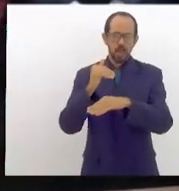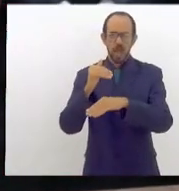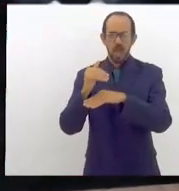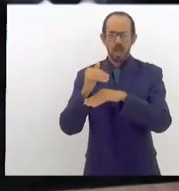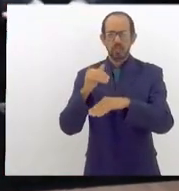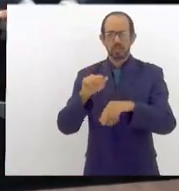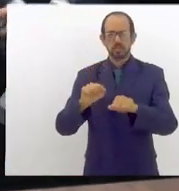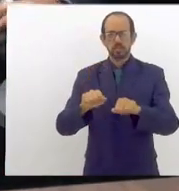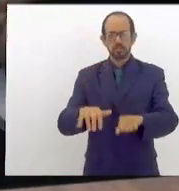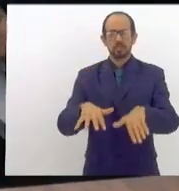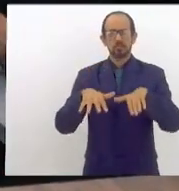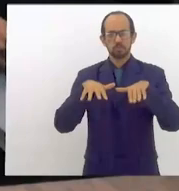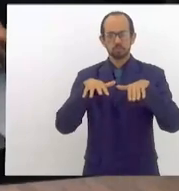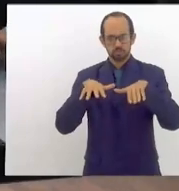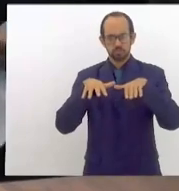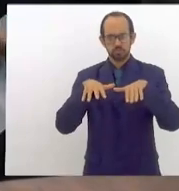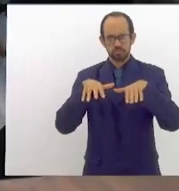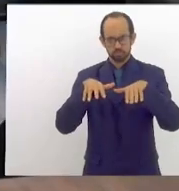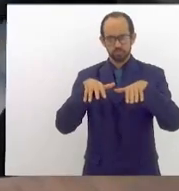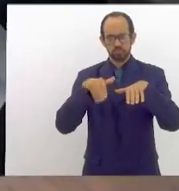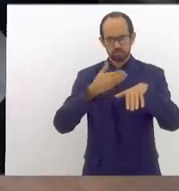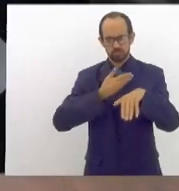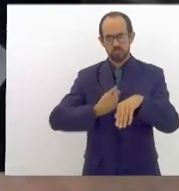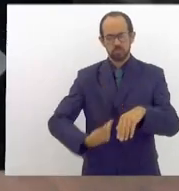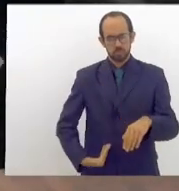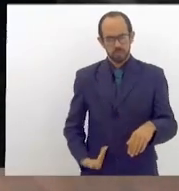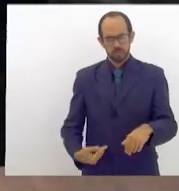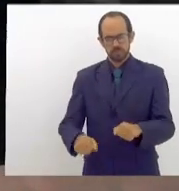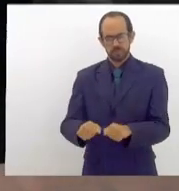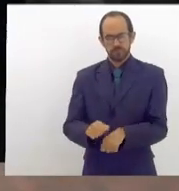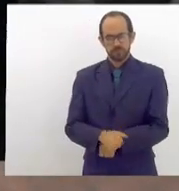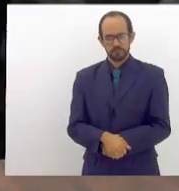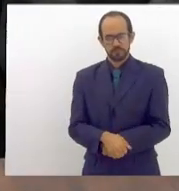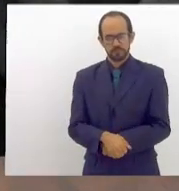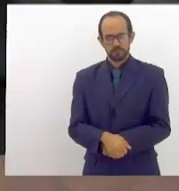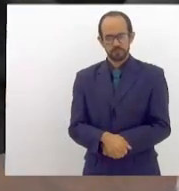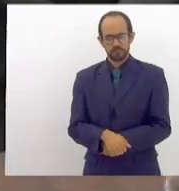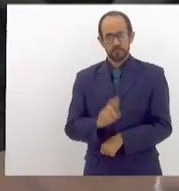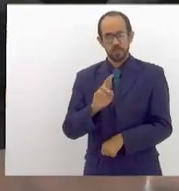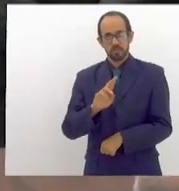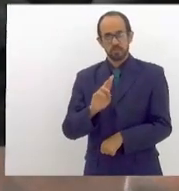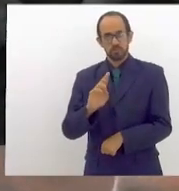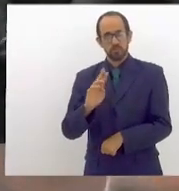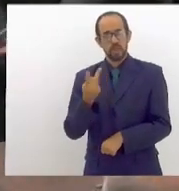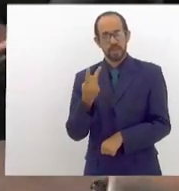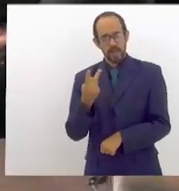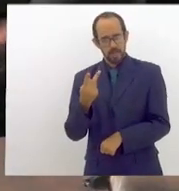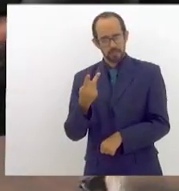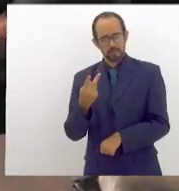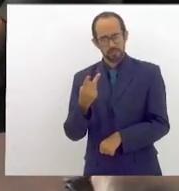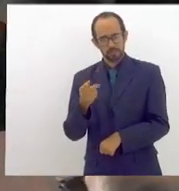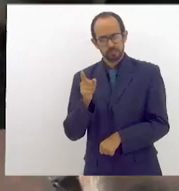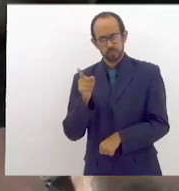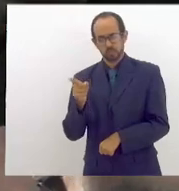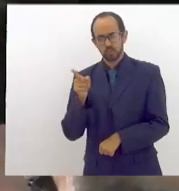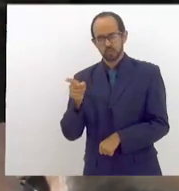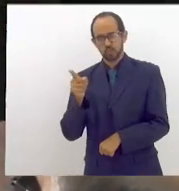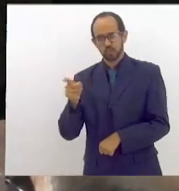públicas o senhor na área de recursos humanos não só